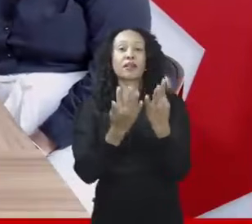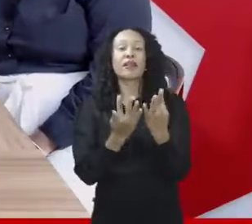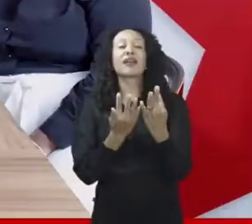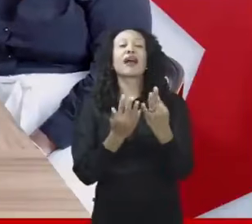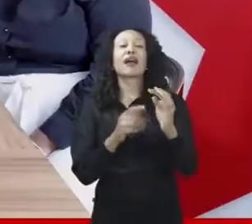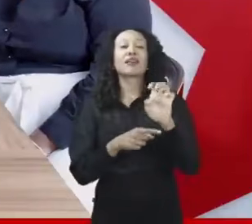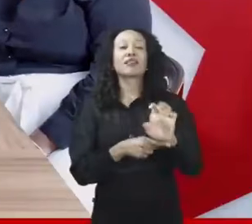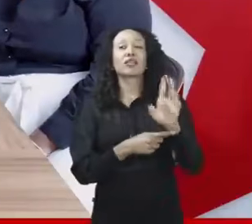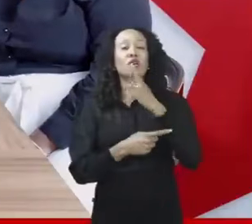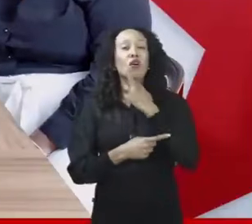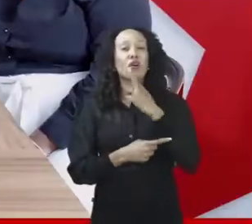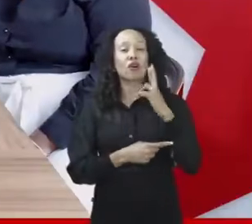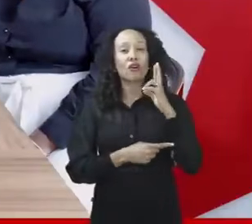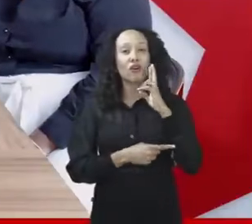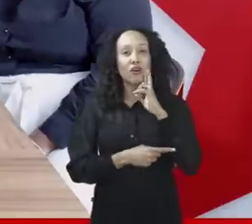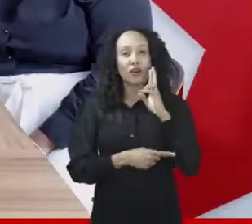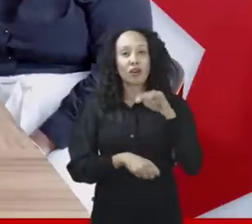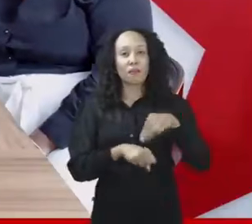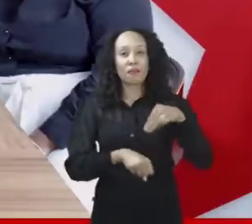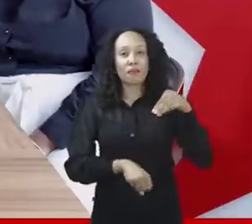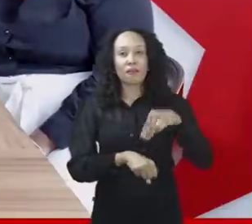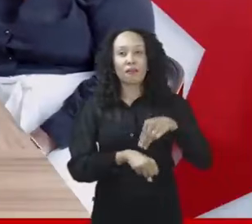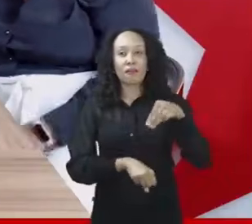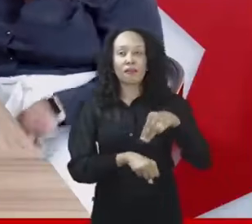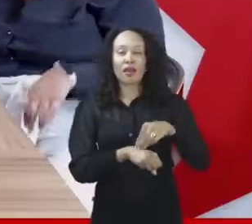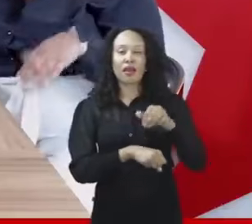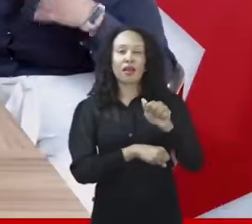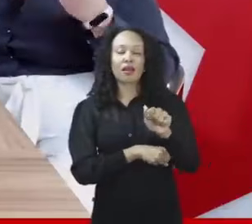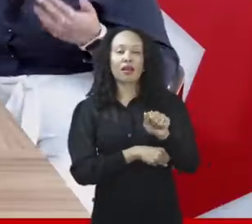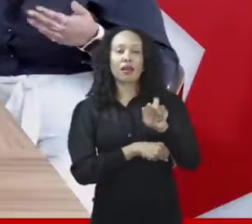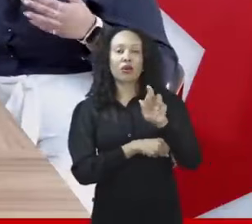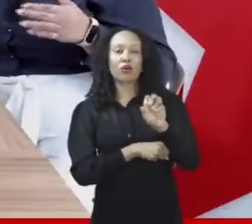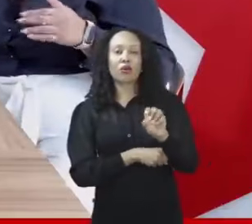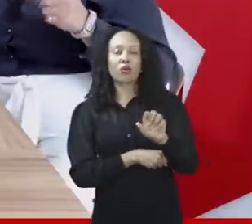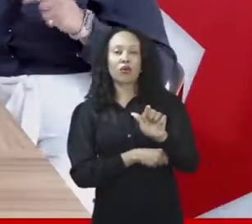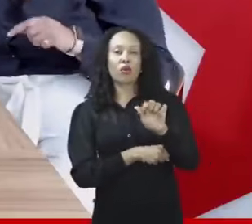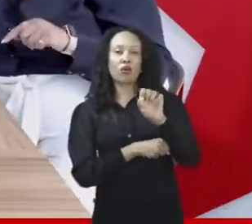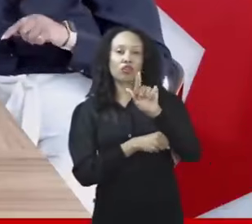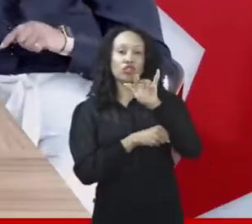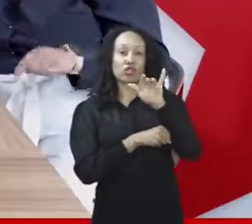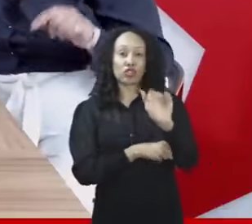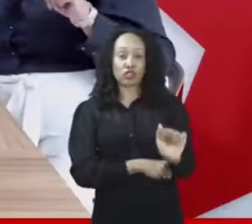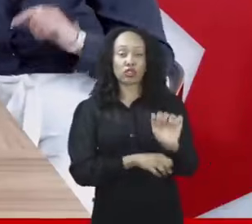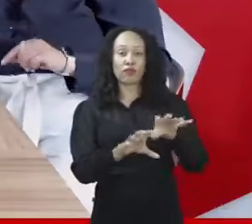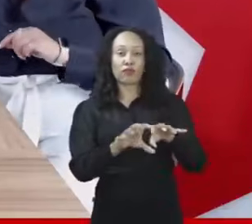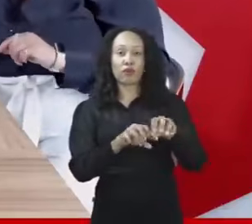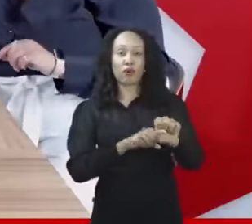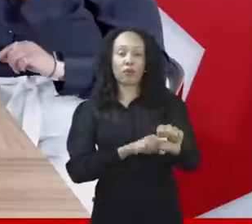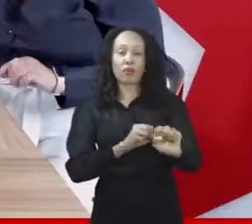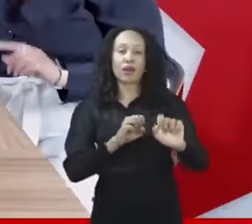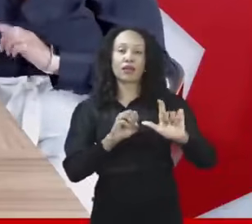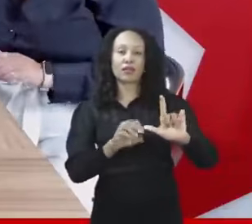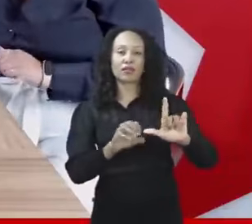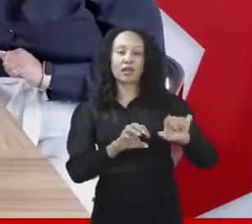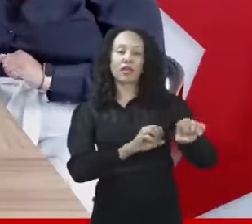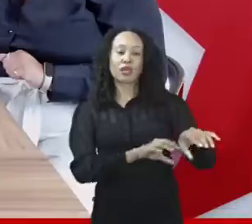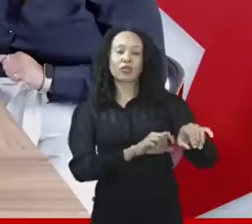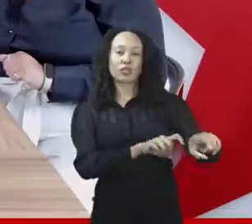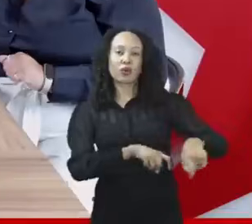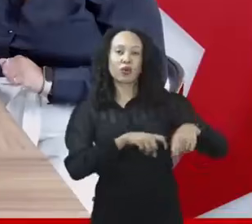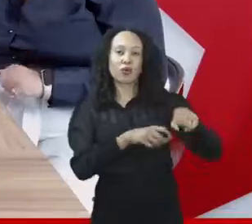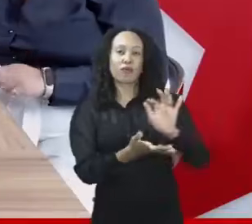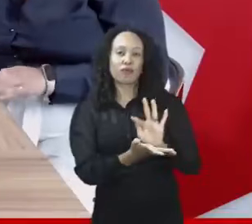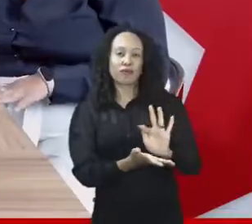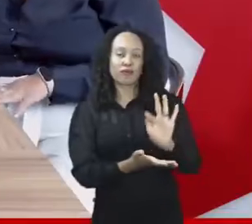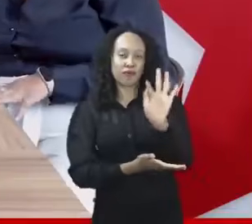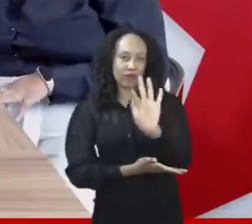Roraima, mestre em agrologia pela Universidade Estadual de Roraima, formada em licenciatura em educação do campo pela Federal de